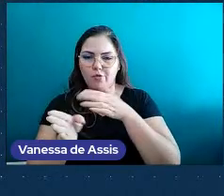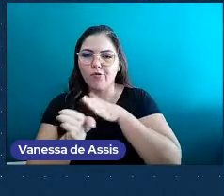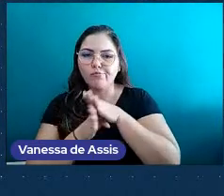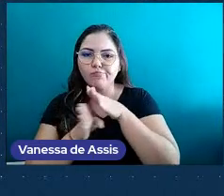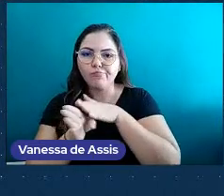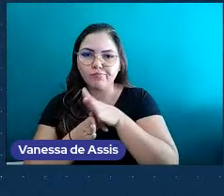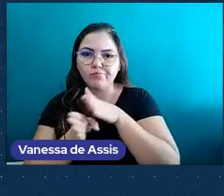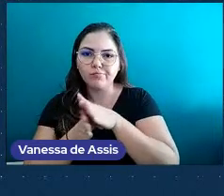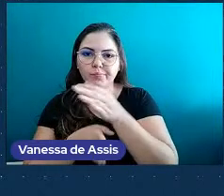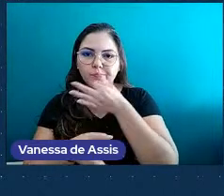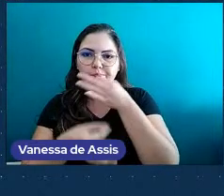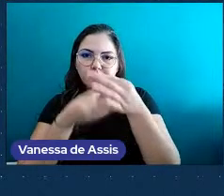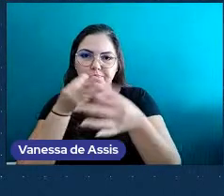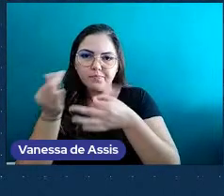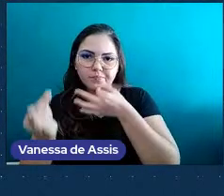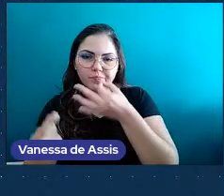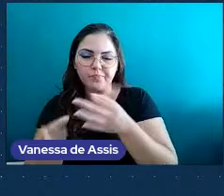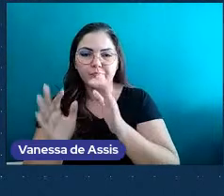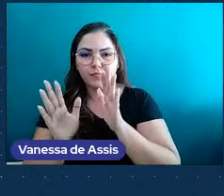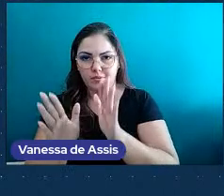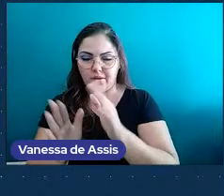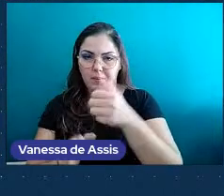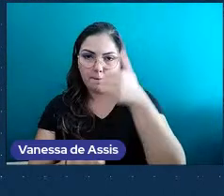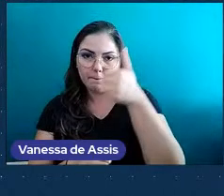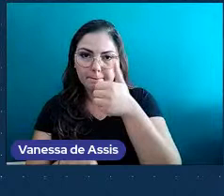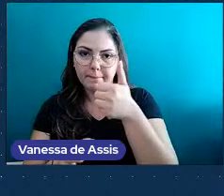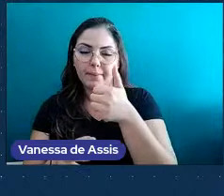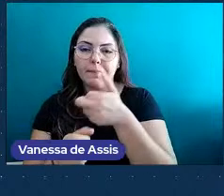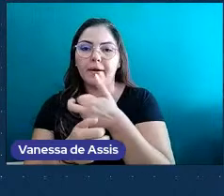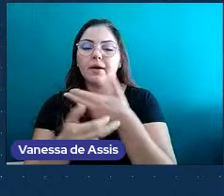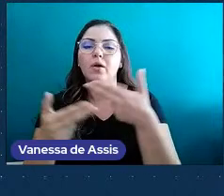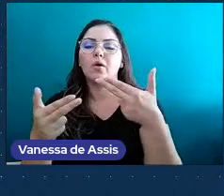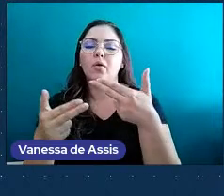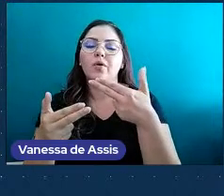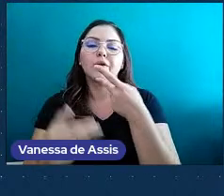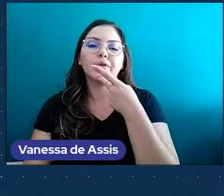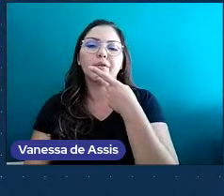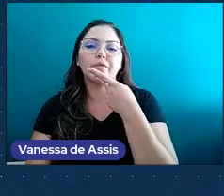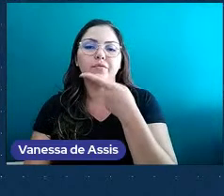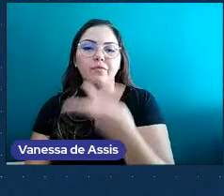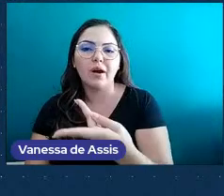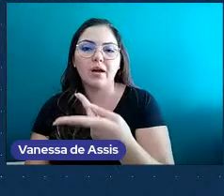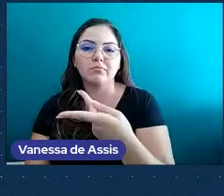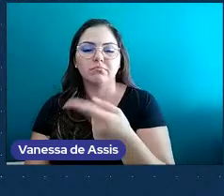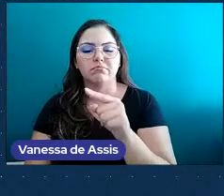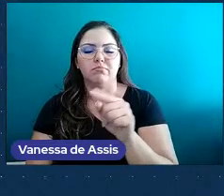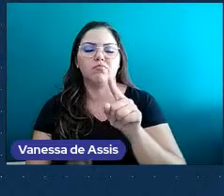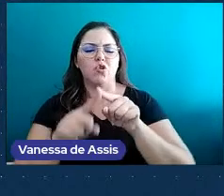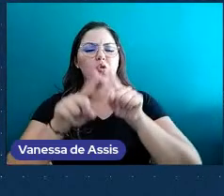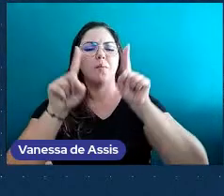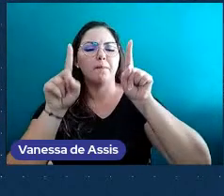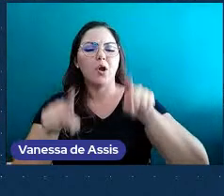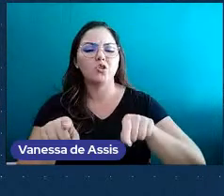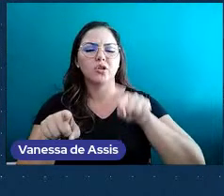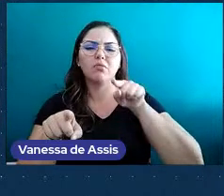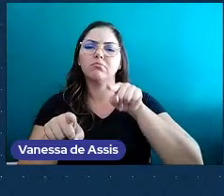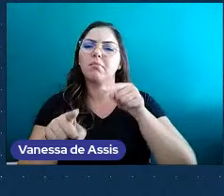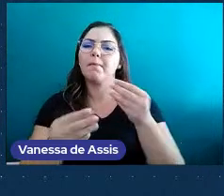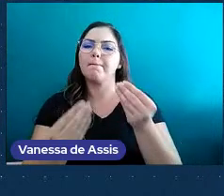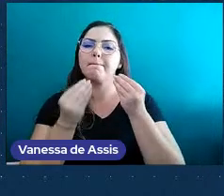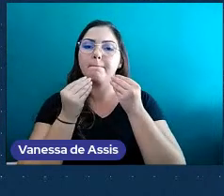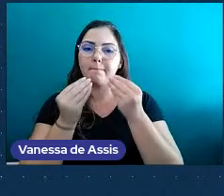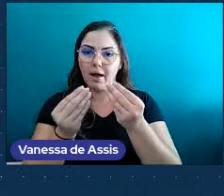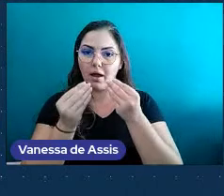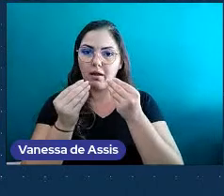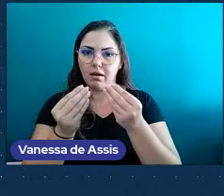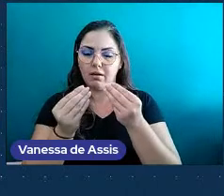Então, a primeira coisa que eu trago para a gente pensar é por que que a gente precisa do projeto. Então, primeiro, para a gente guiar-se, ou a gente